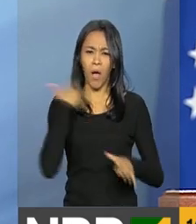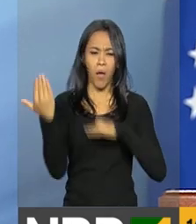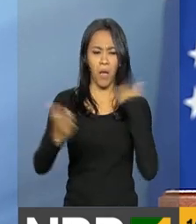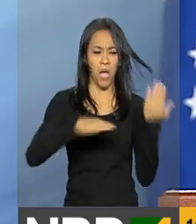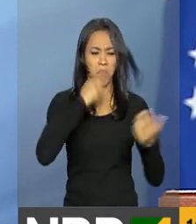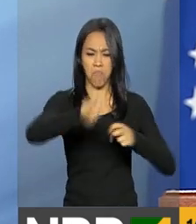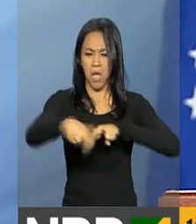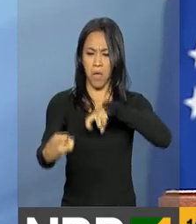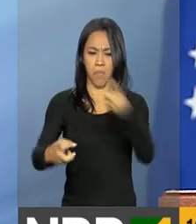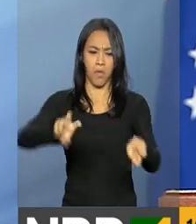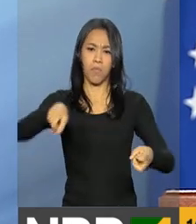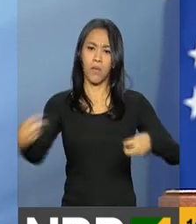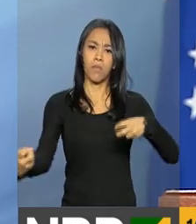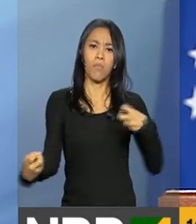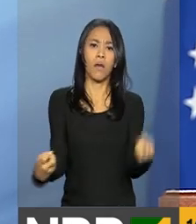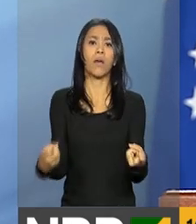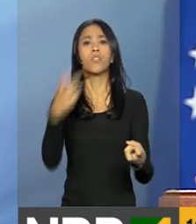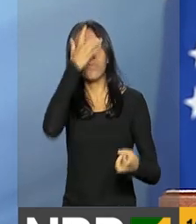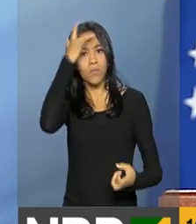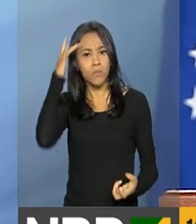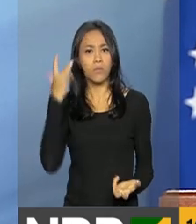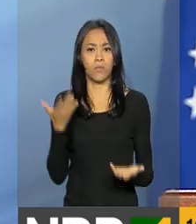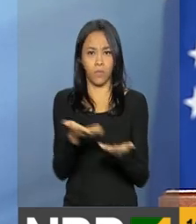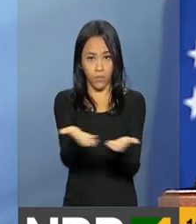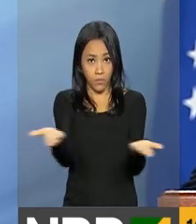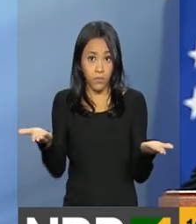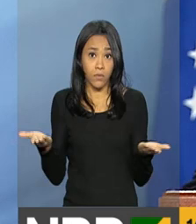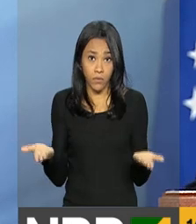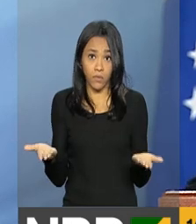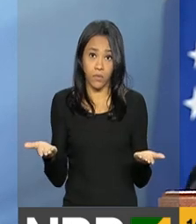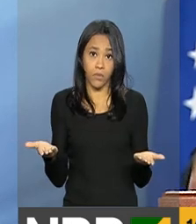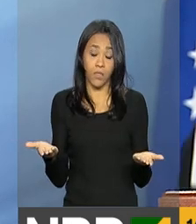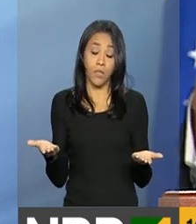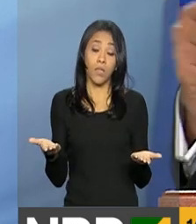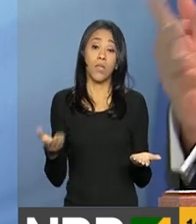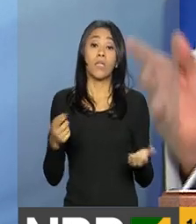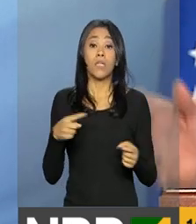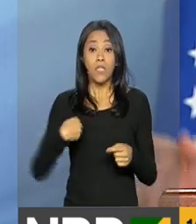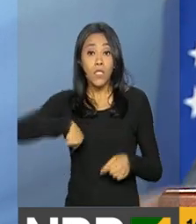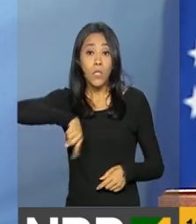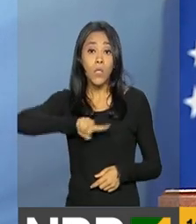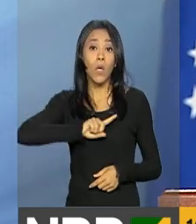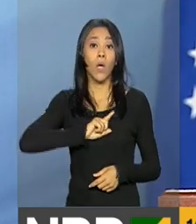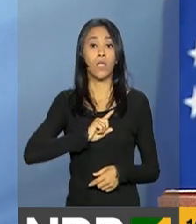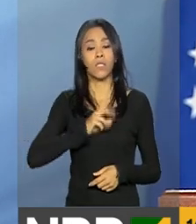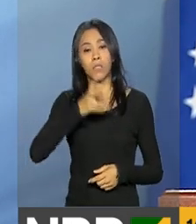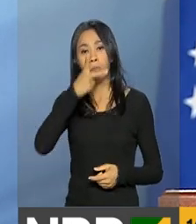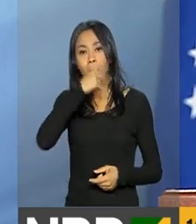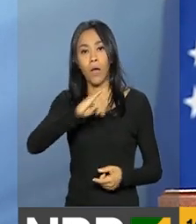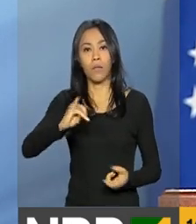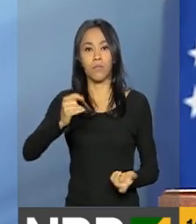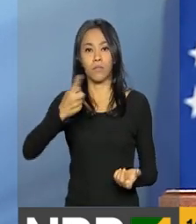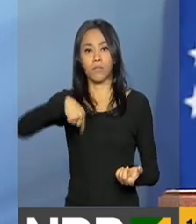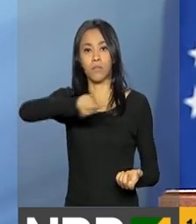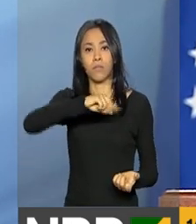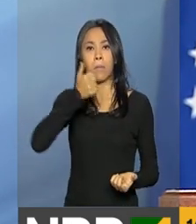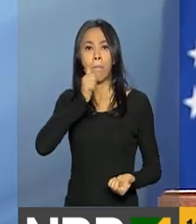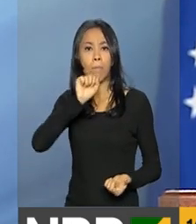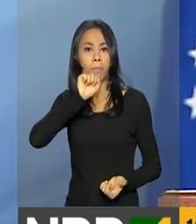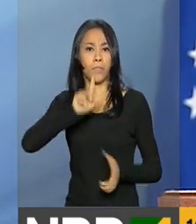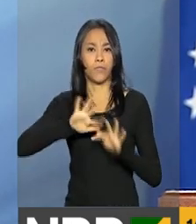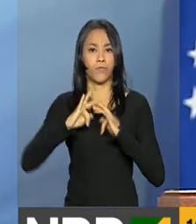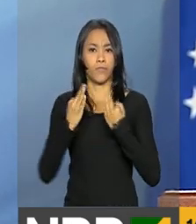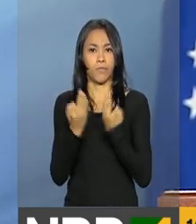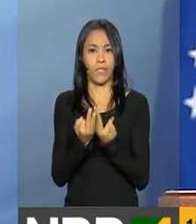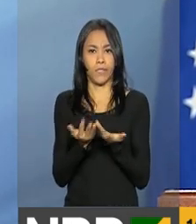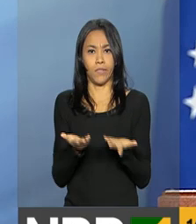inocentes e é intolerável que nós estejamos enterrando pais e mães de família,